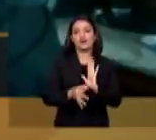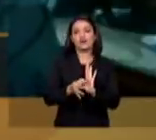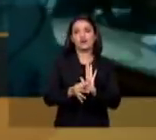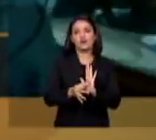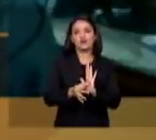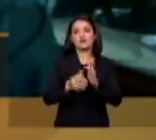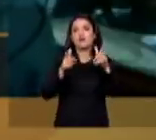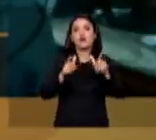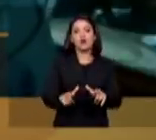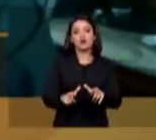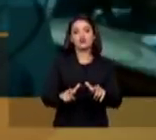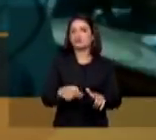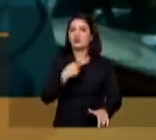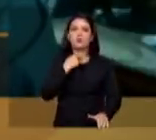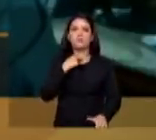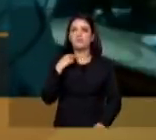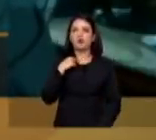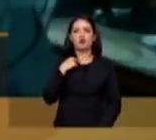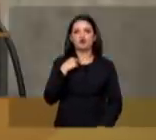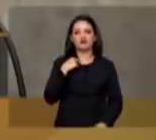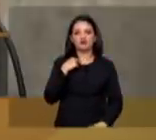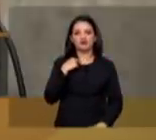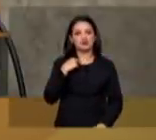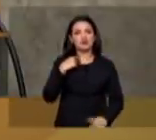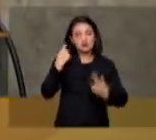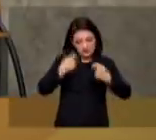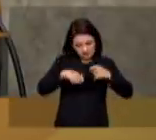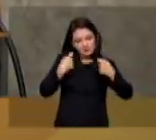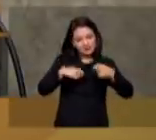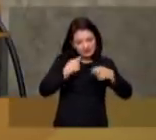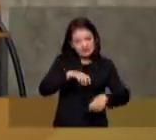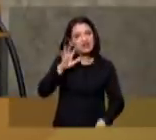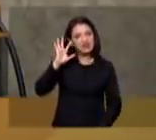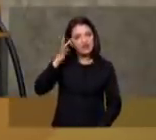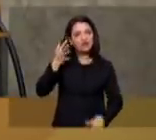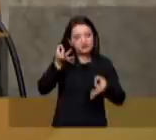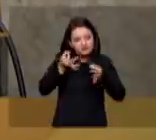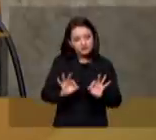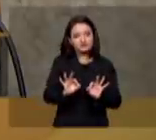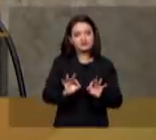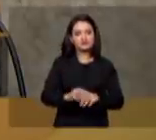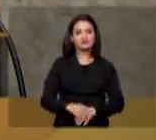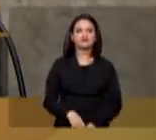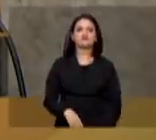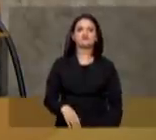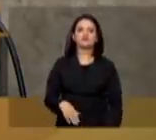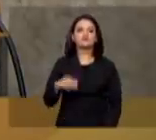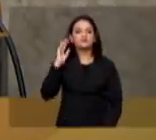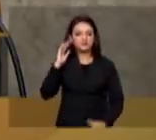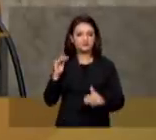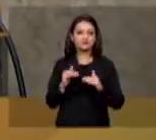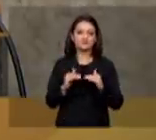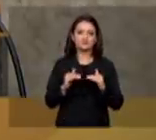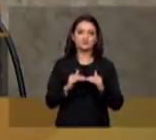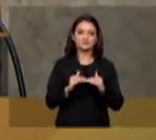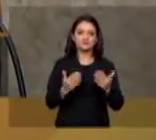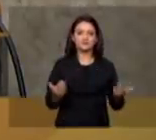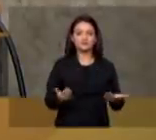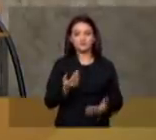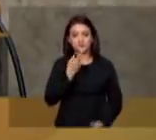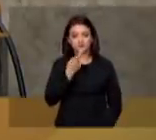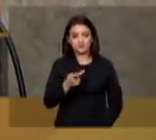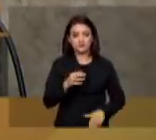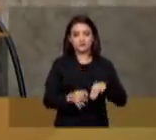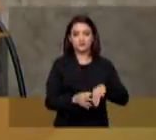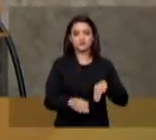sem definição. Não, concordo com a excelência. Concedo a palavra ao ministro Alexandre